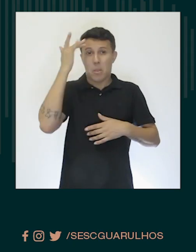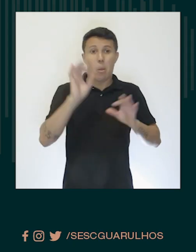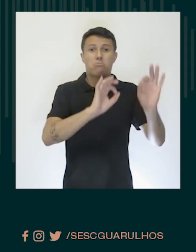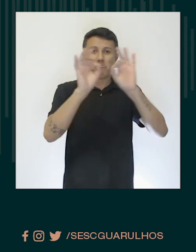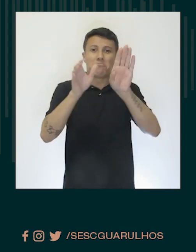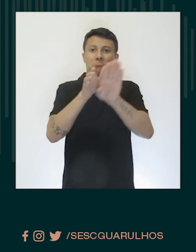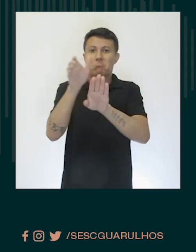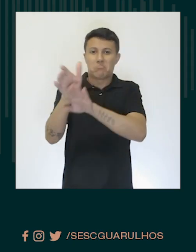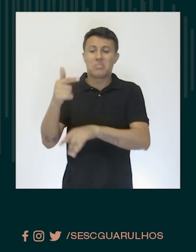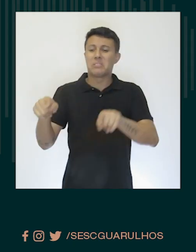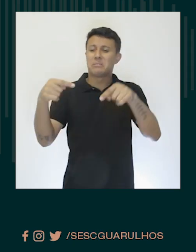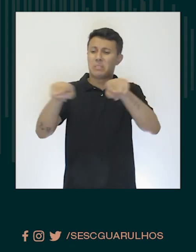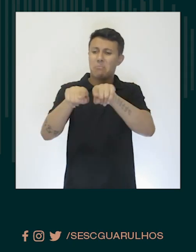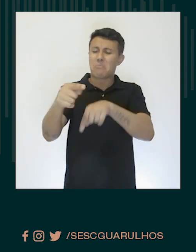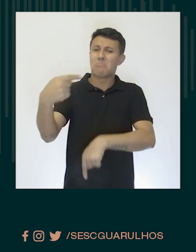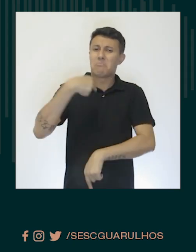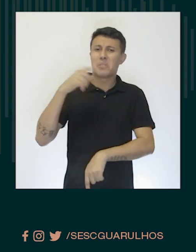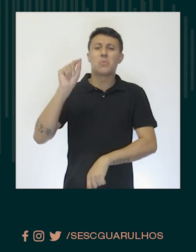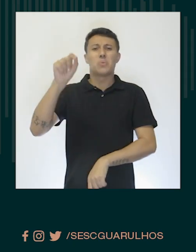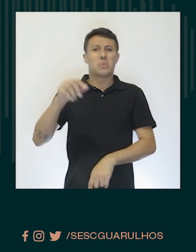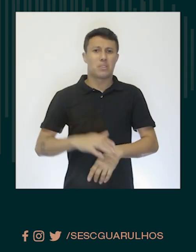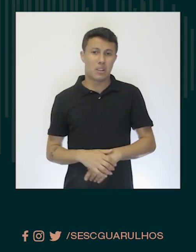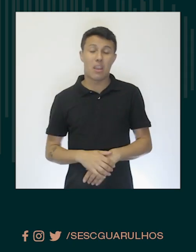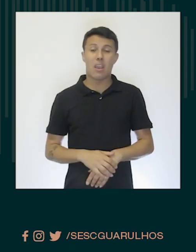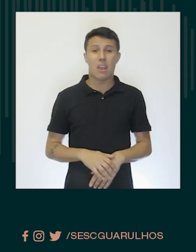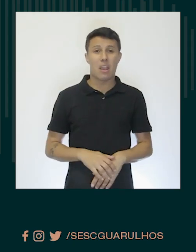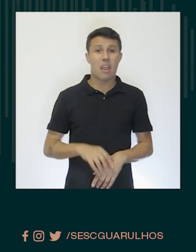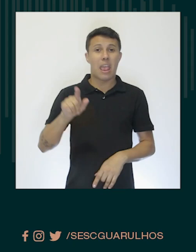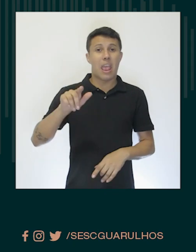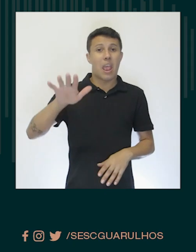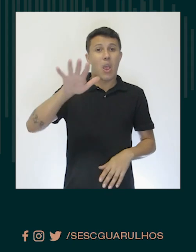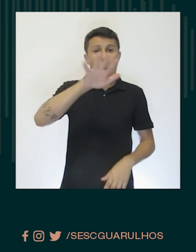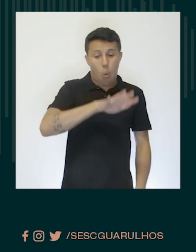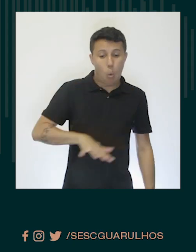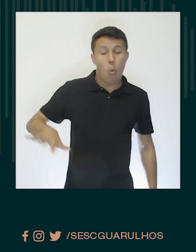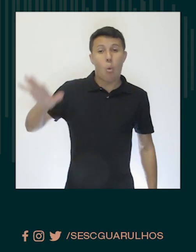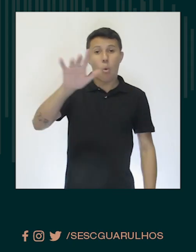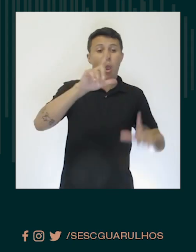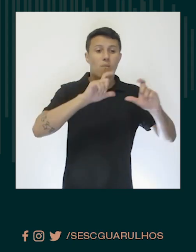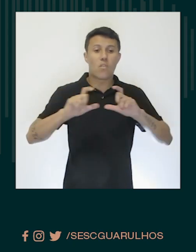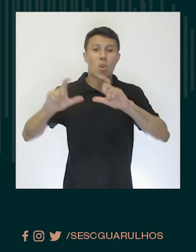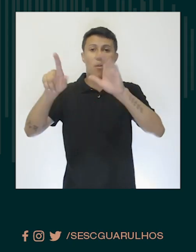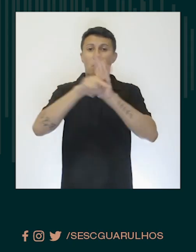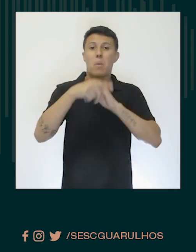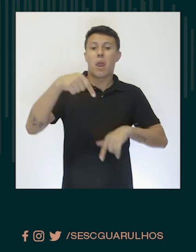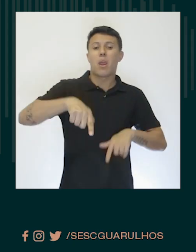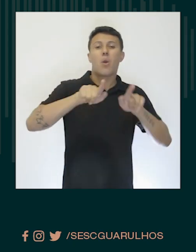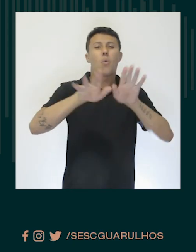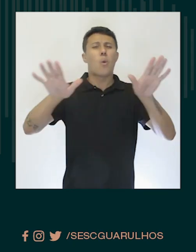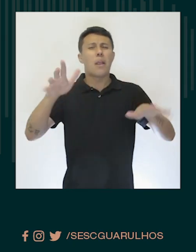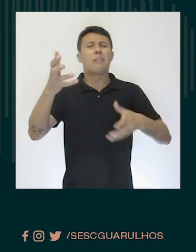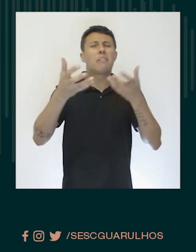e pra mim, um pouco sobre esse universo, o universo contemporâneo da fotografia de Guarulhos. Gostaria que vocês